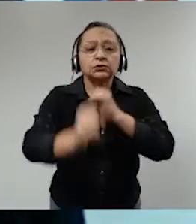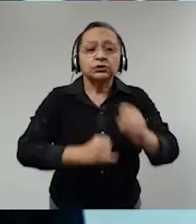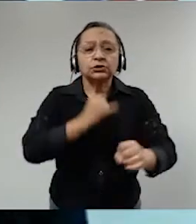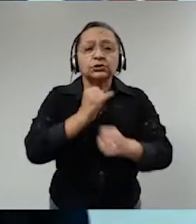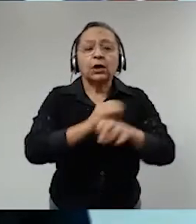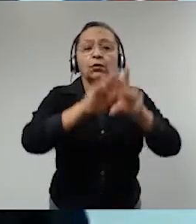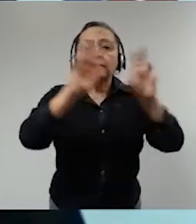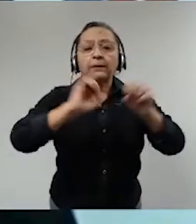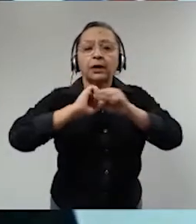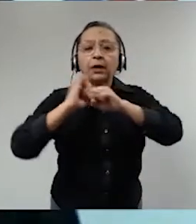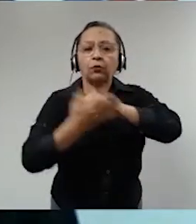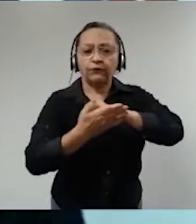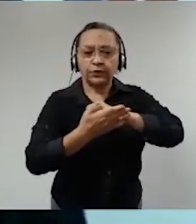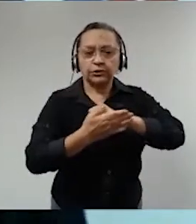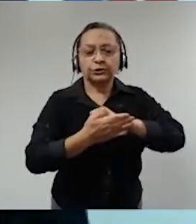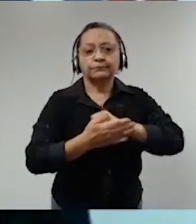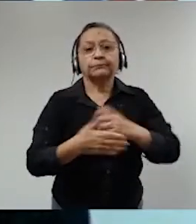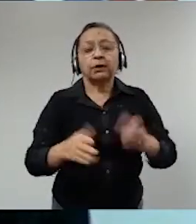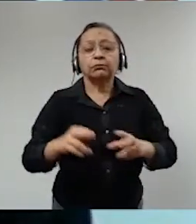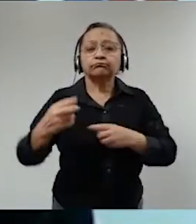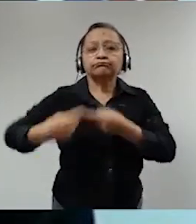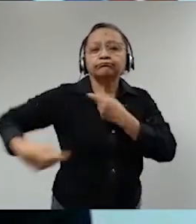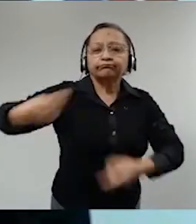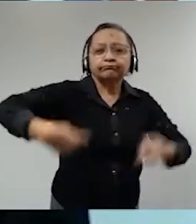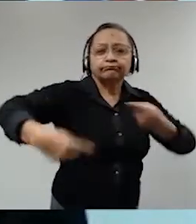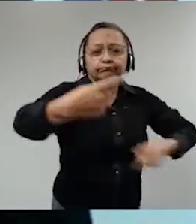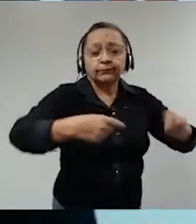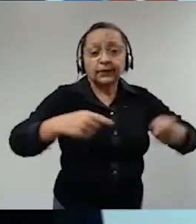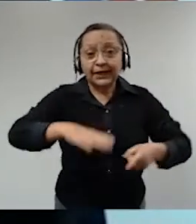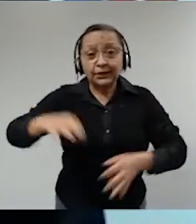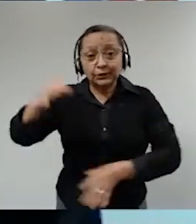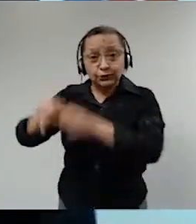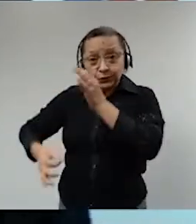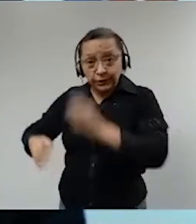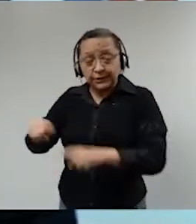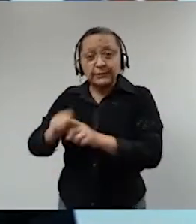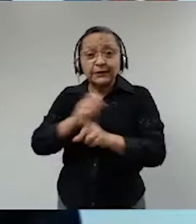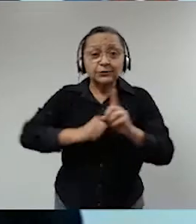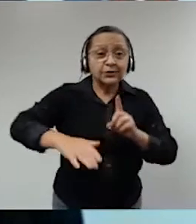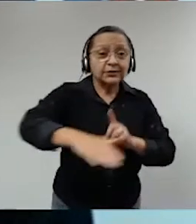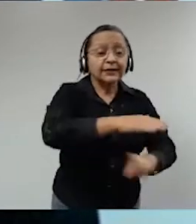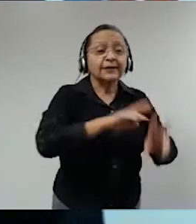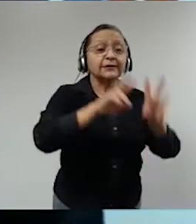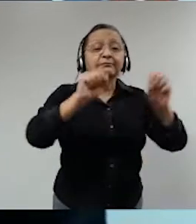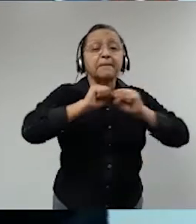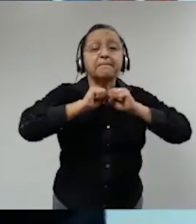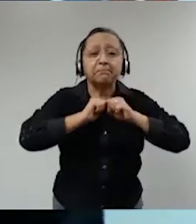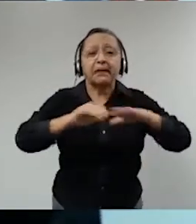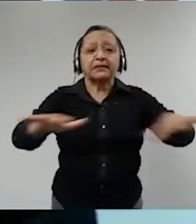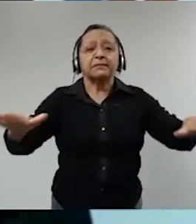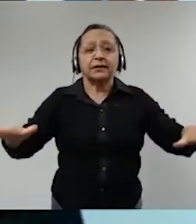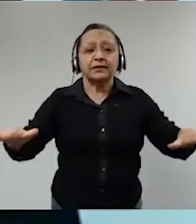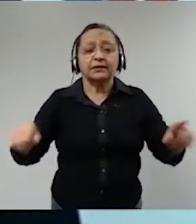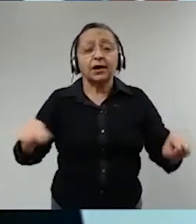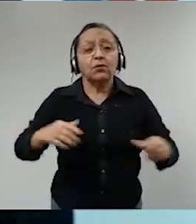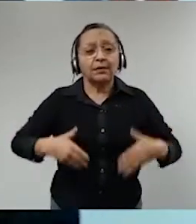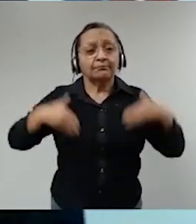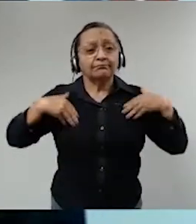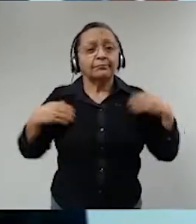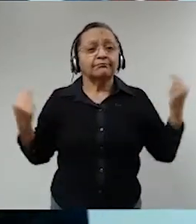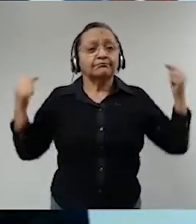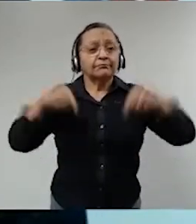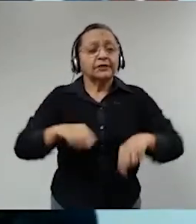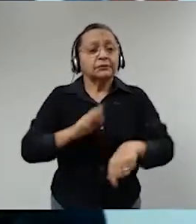Covid-19, repercussões jurídicas e sociais da pandemia. É uma honra participar deste momento histórico da